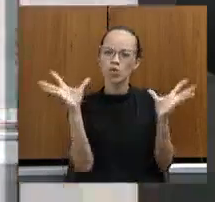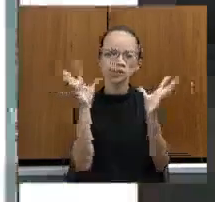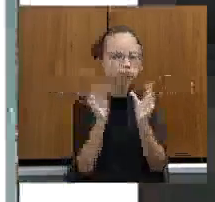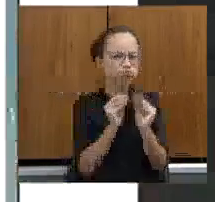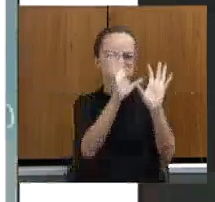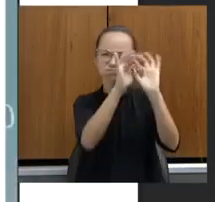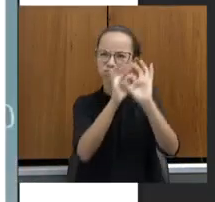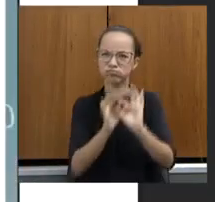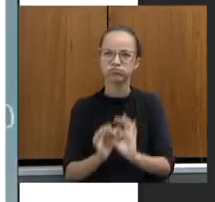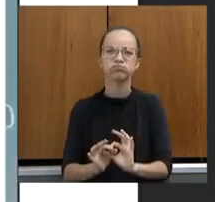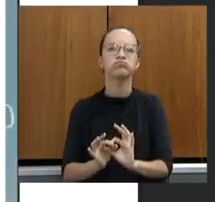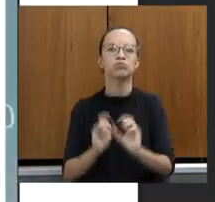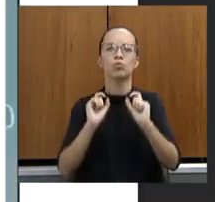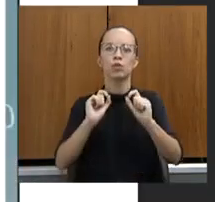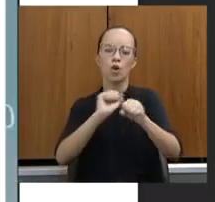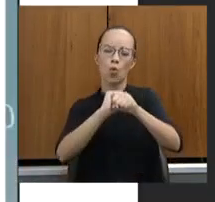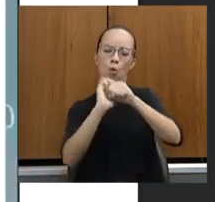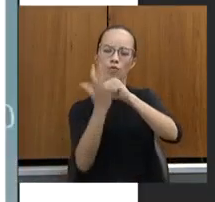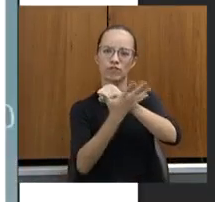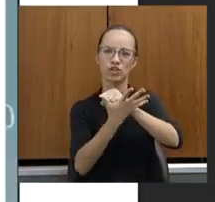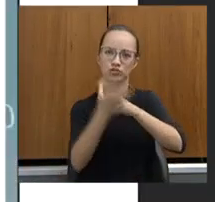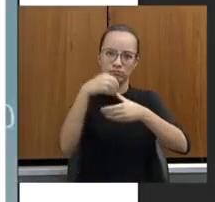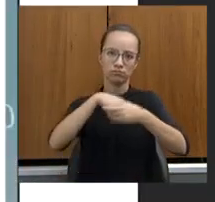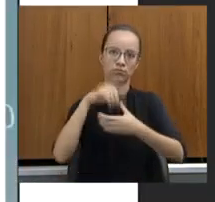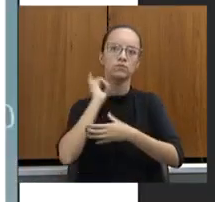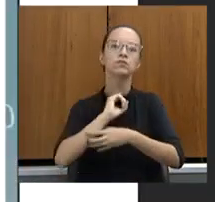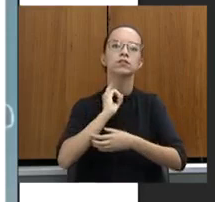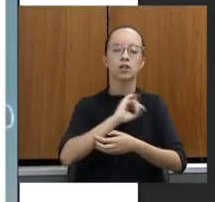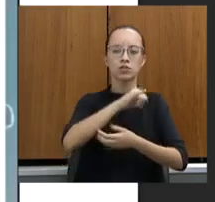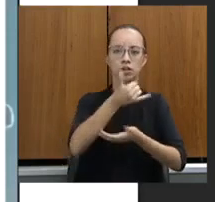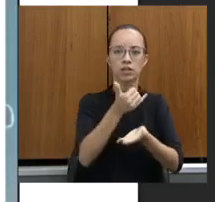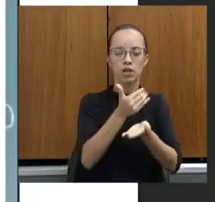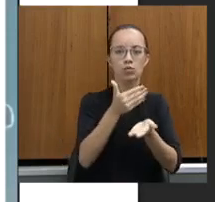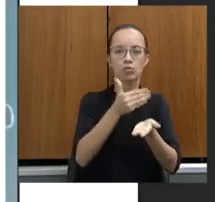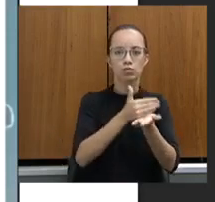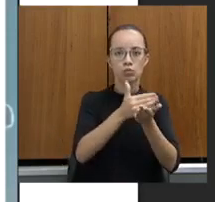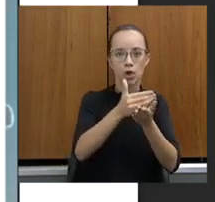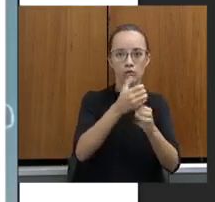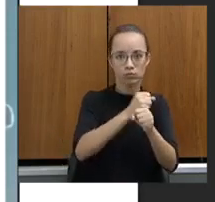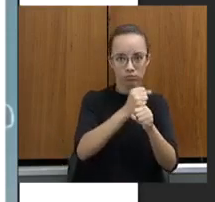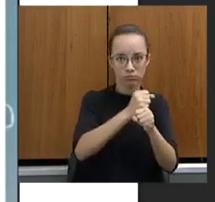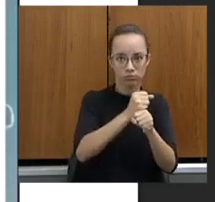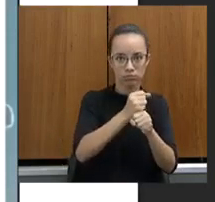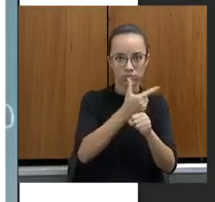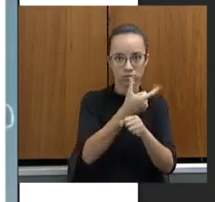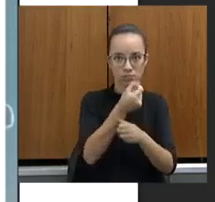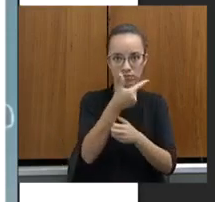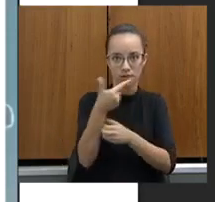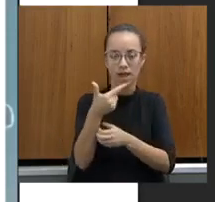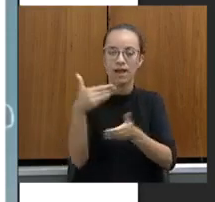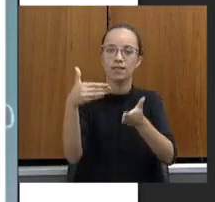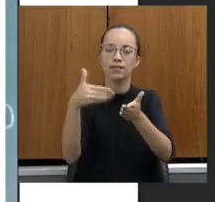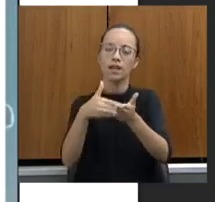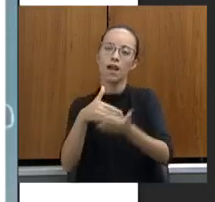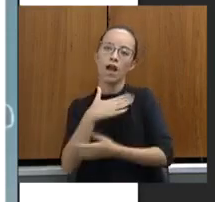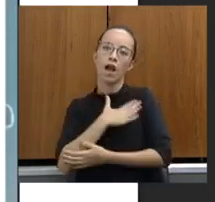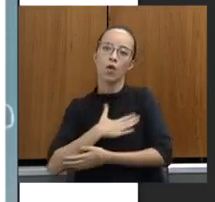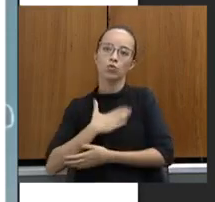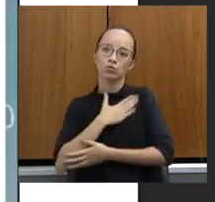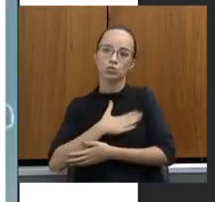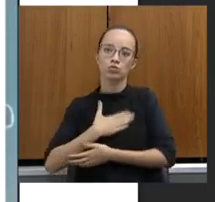contexto sobre o covid do nosso Estado Desde janeiro de 2020 até agosto do Perdão de